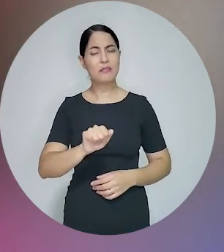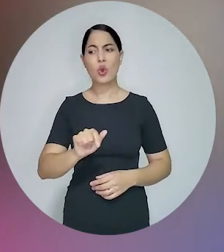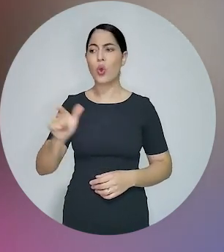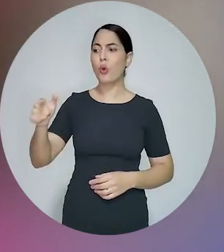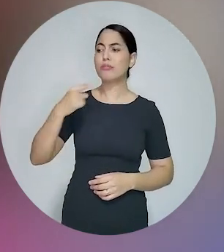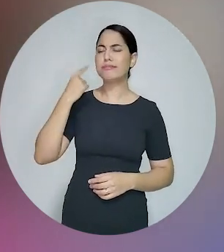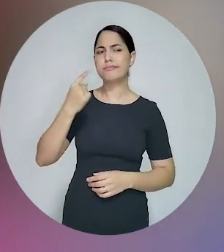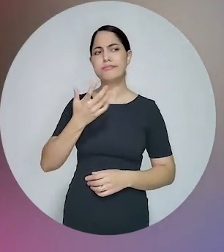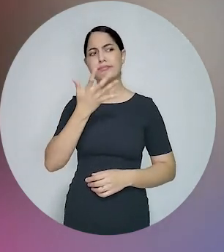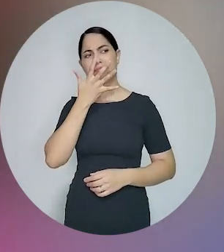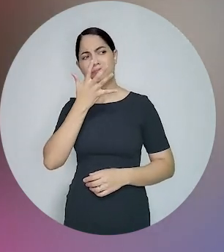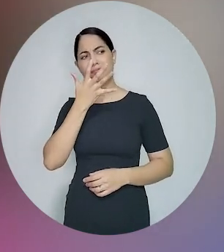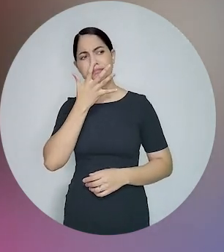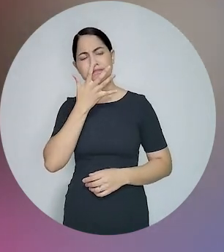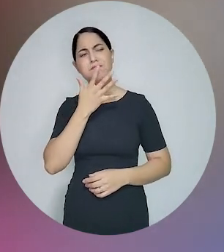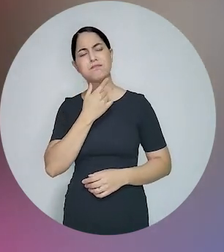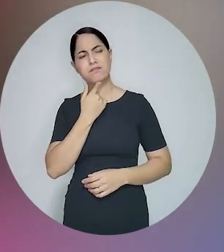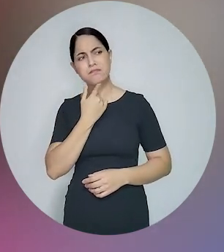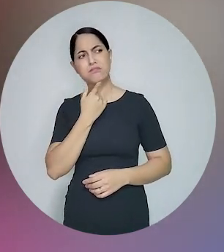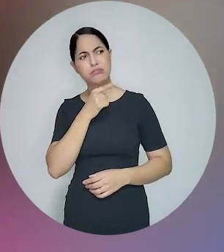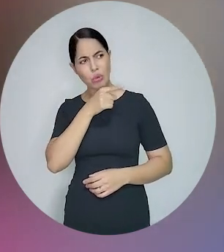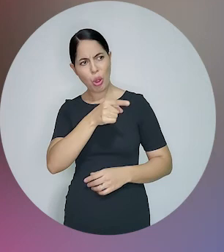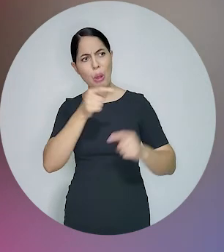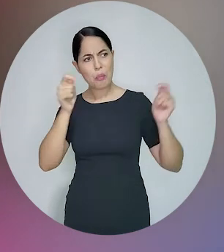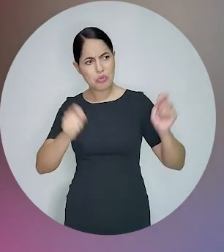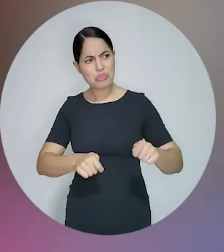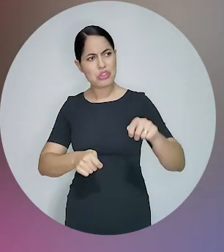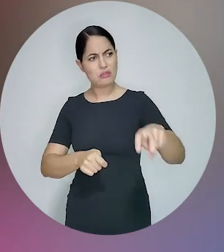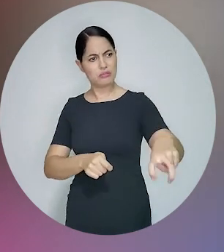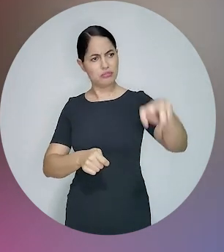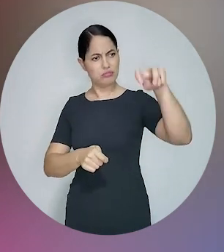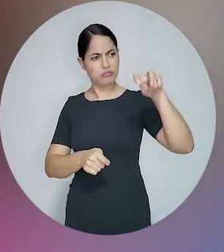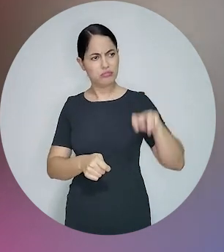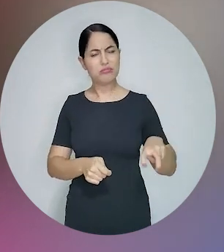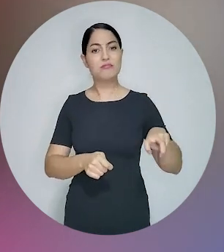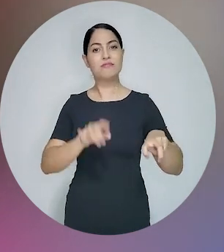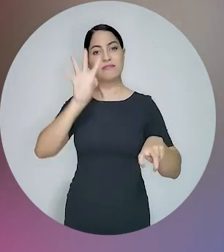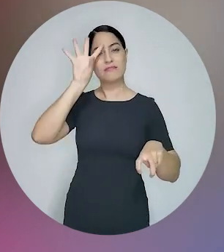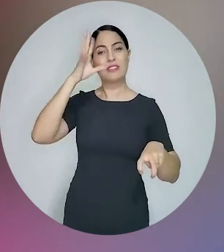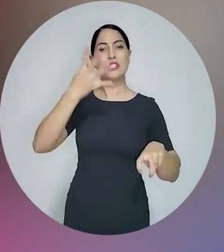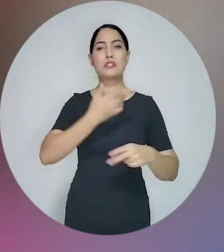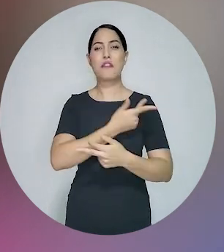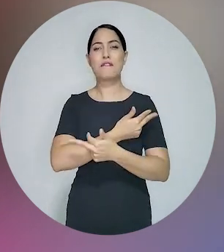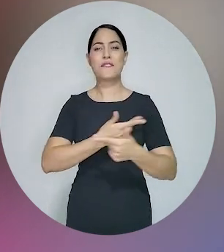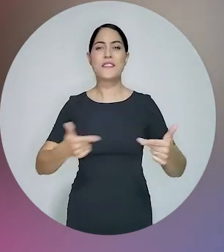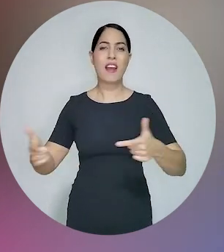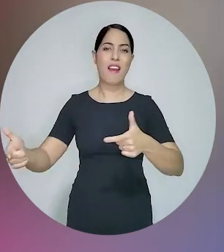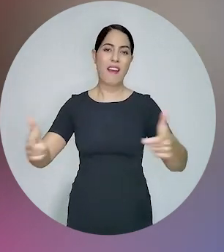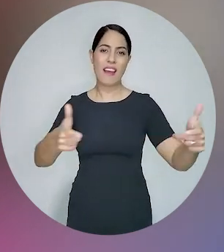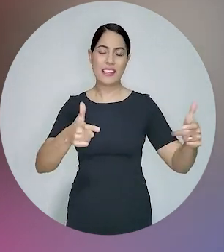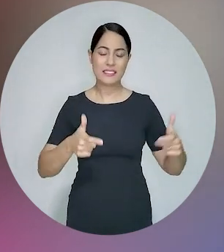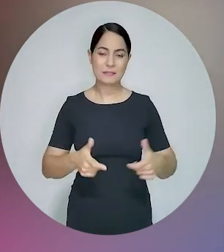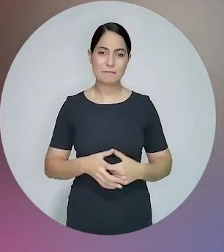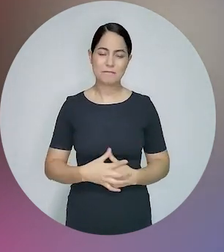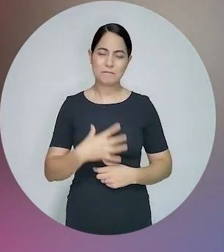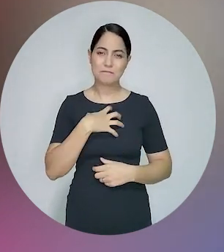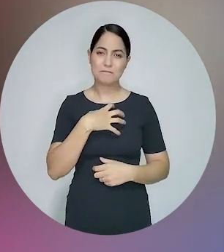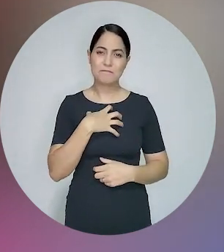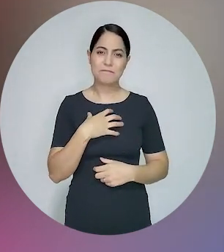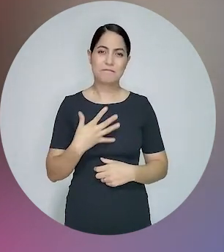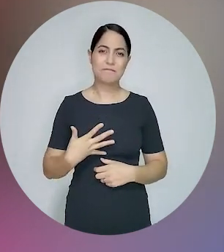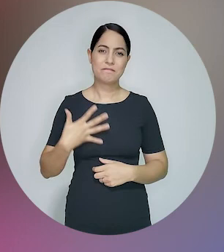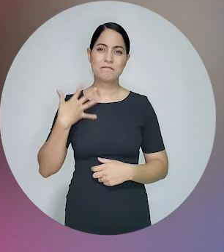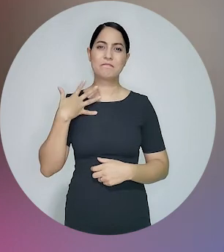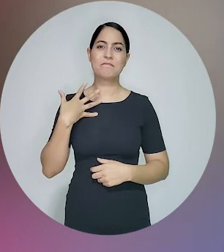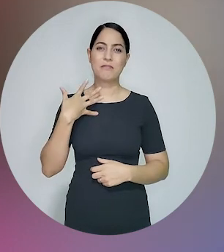sabem hoje que podem se fazer presentes nas mais importantes esferas de decisões. Eu tenho muito orgulho